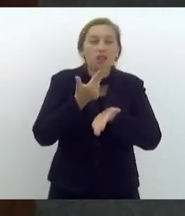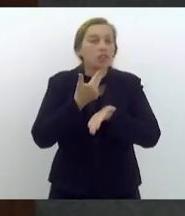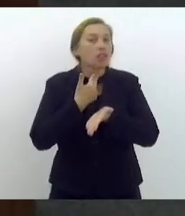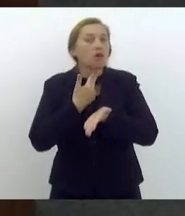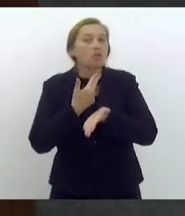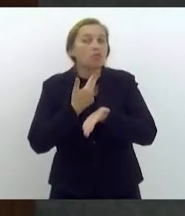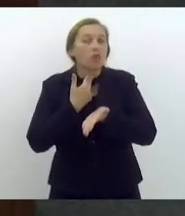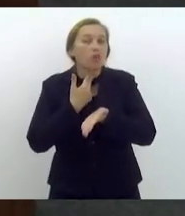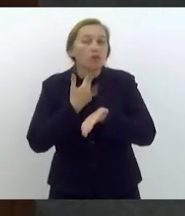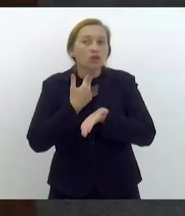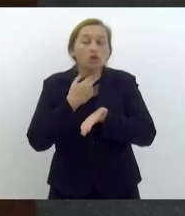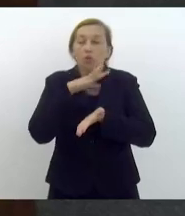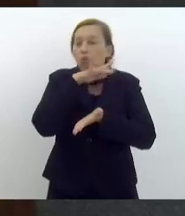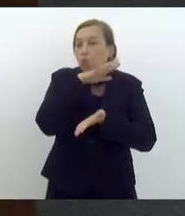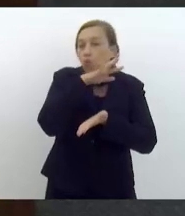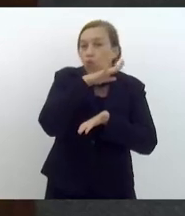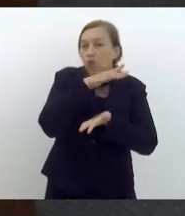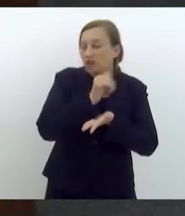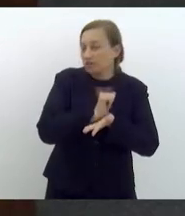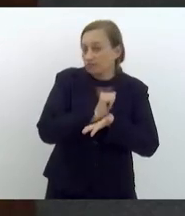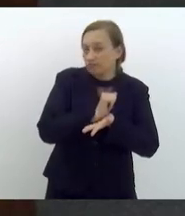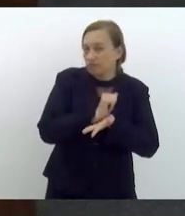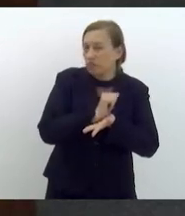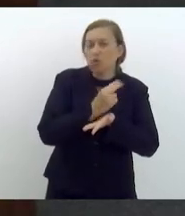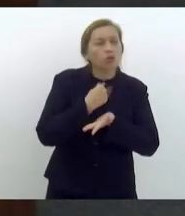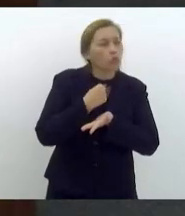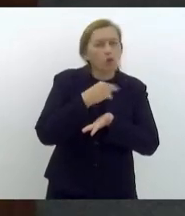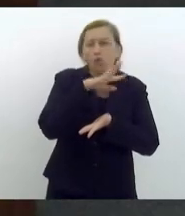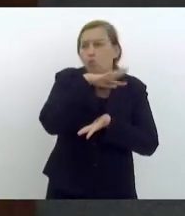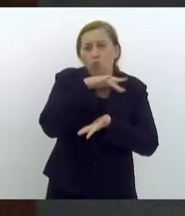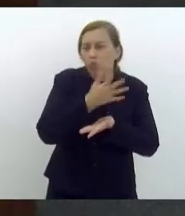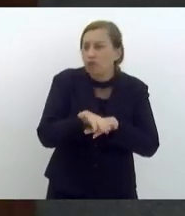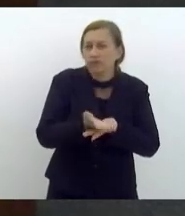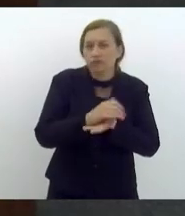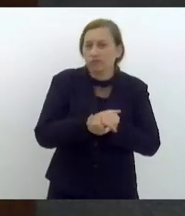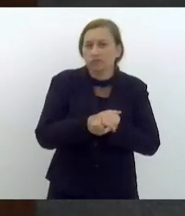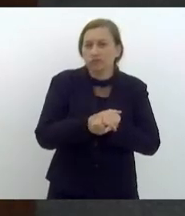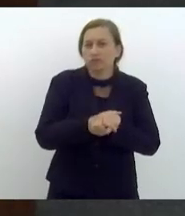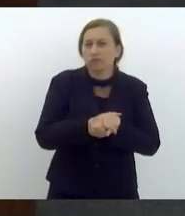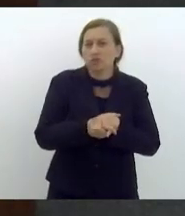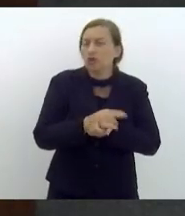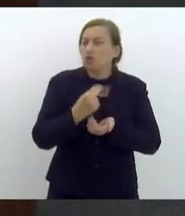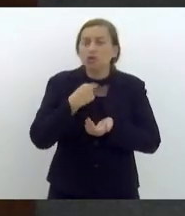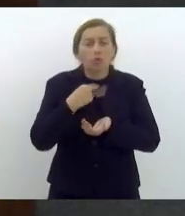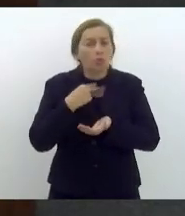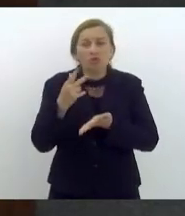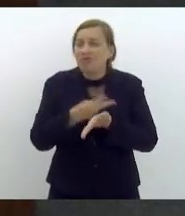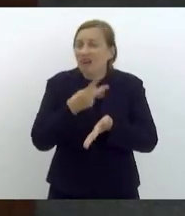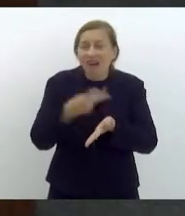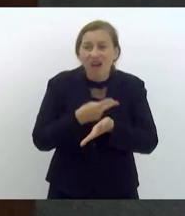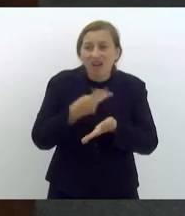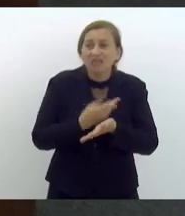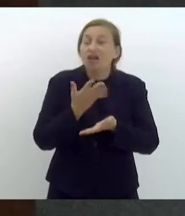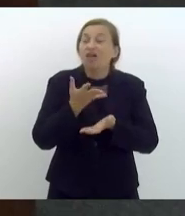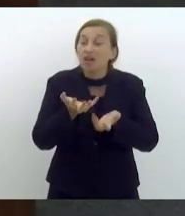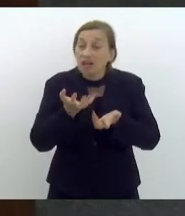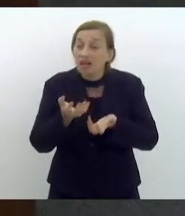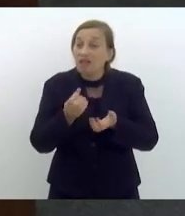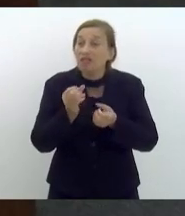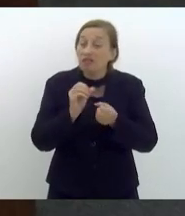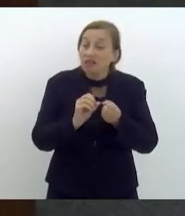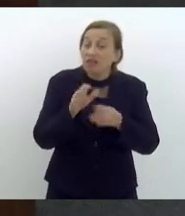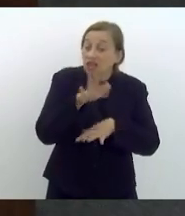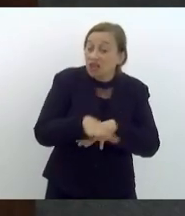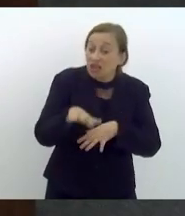ser ruim não pode ser ruim não pode ser errado querer fazer com